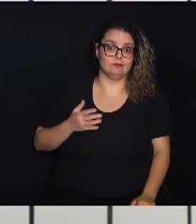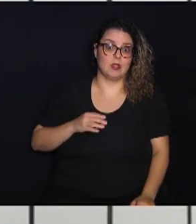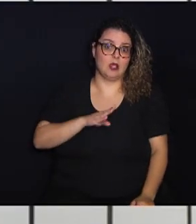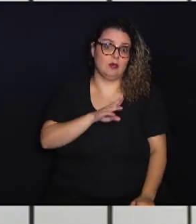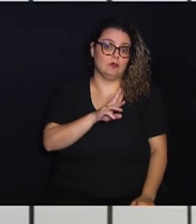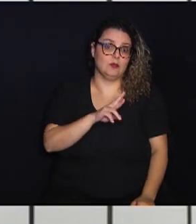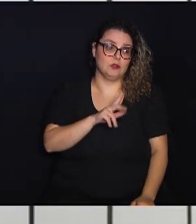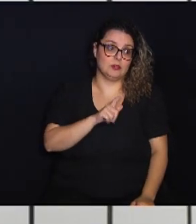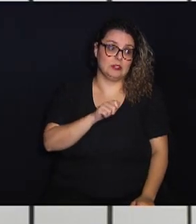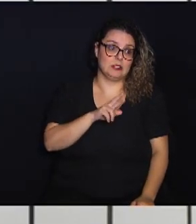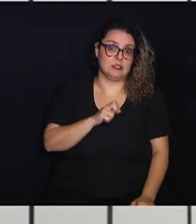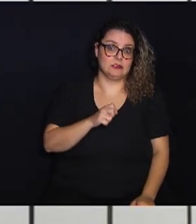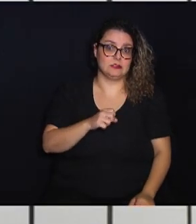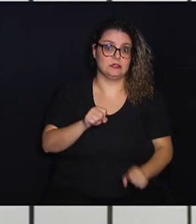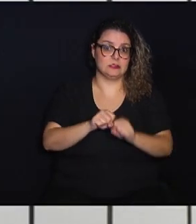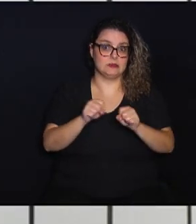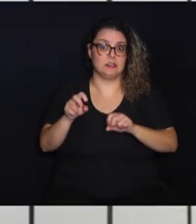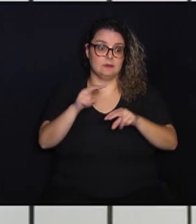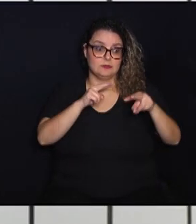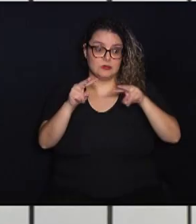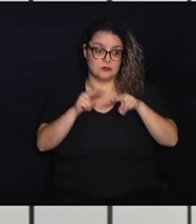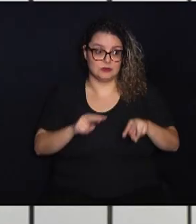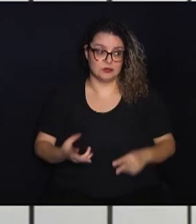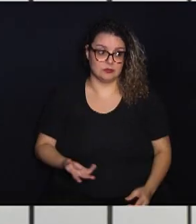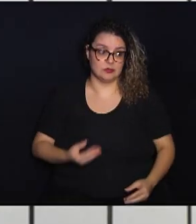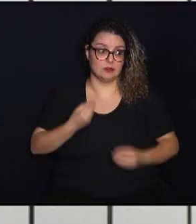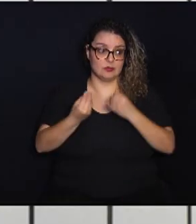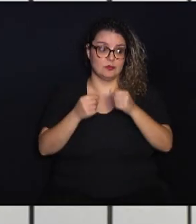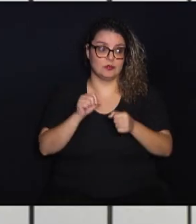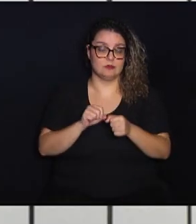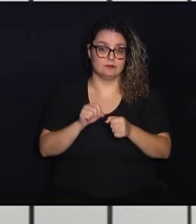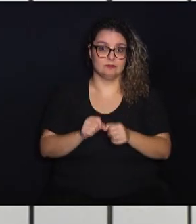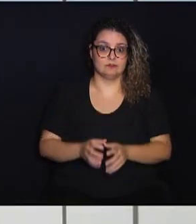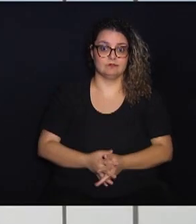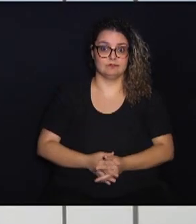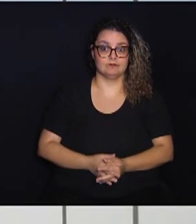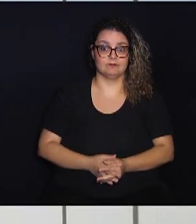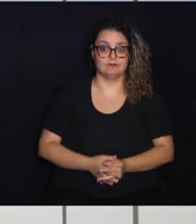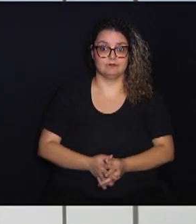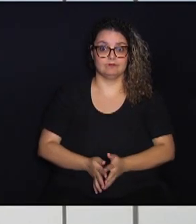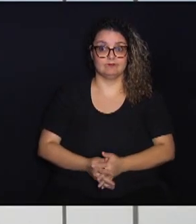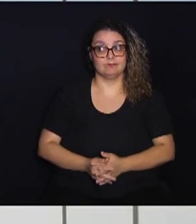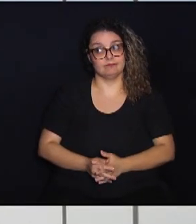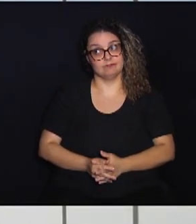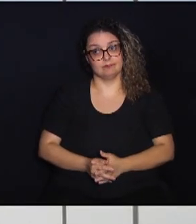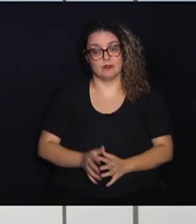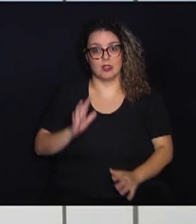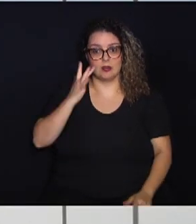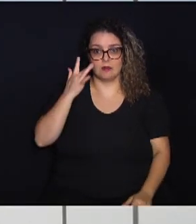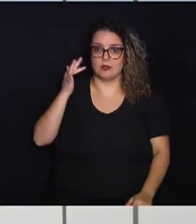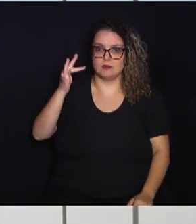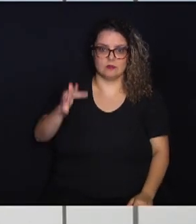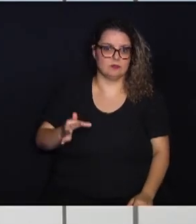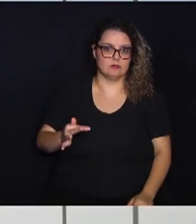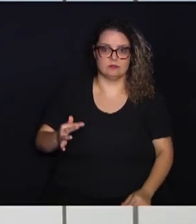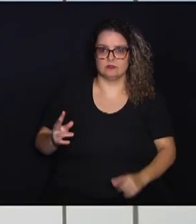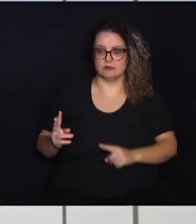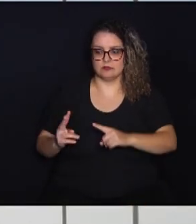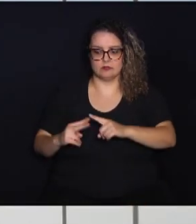de verificação, né? E aí, como é que faz? Eu acho que no futuro vai ser